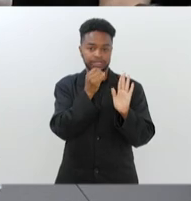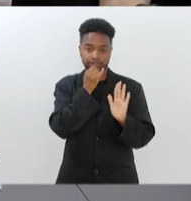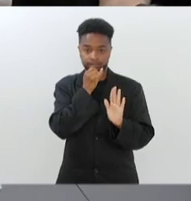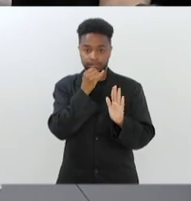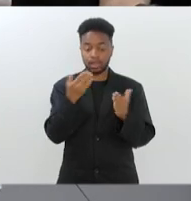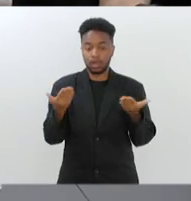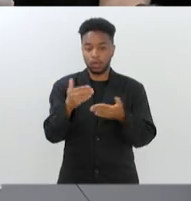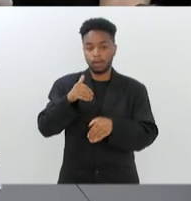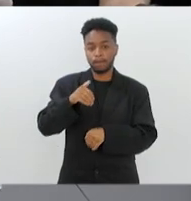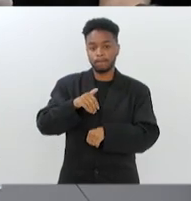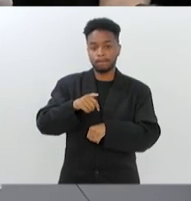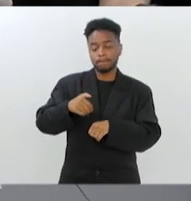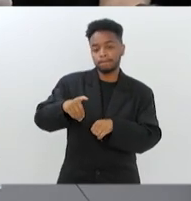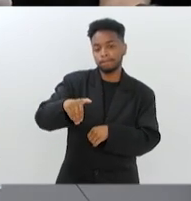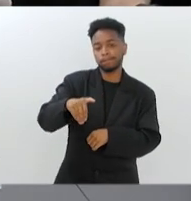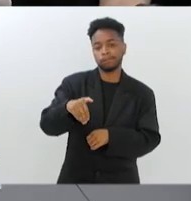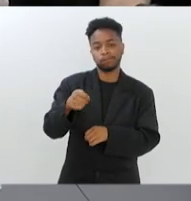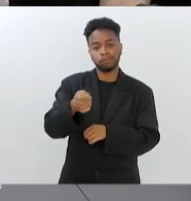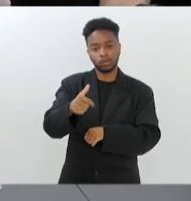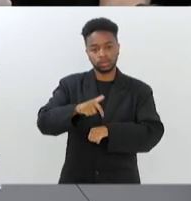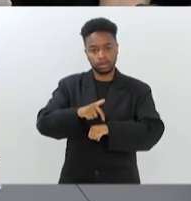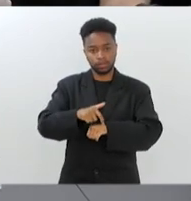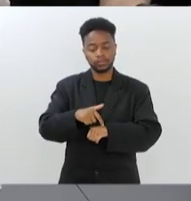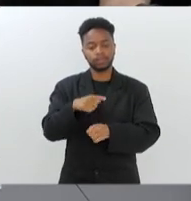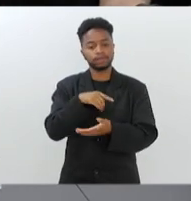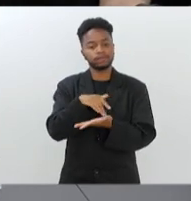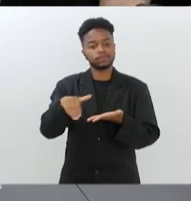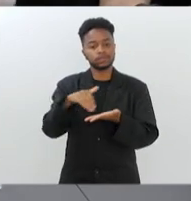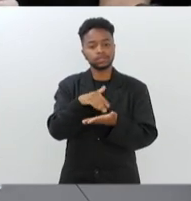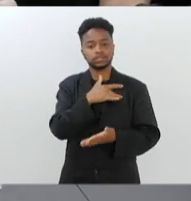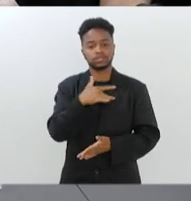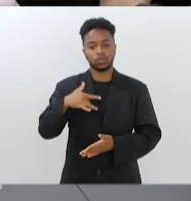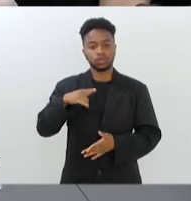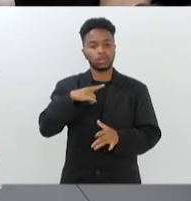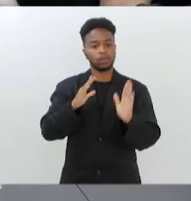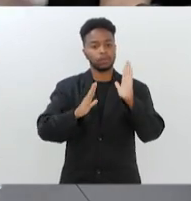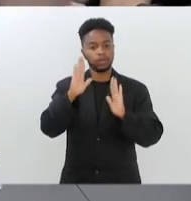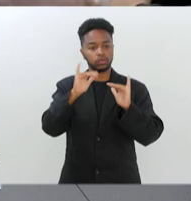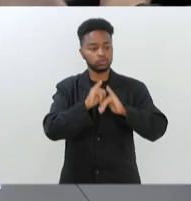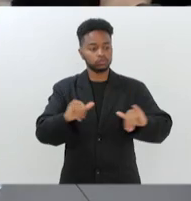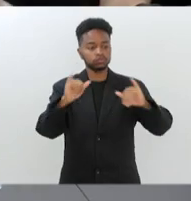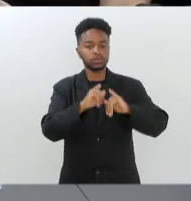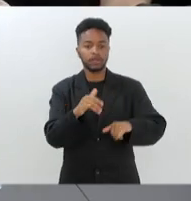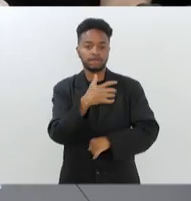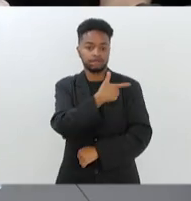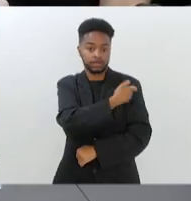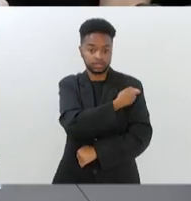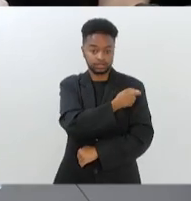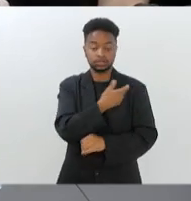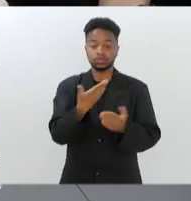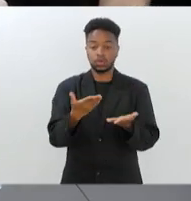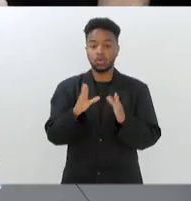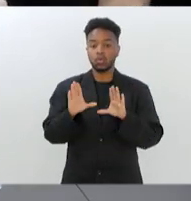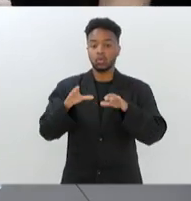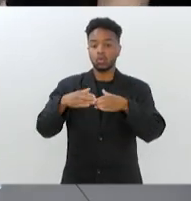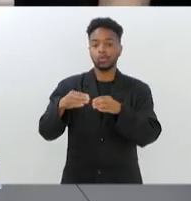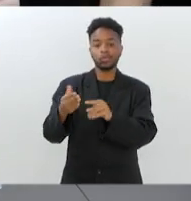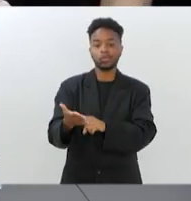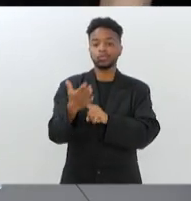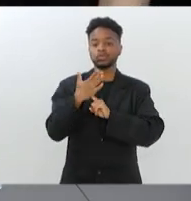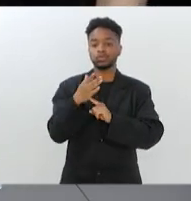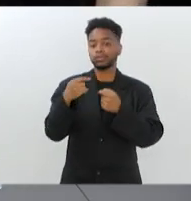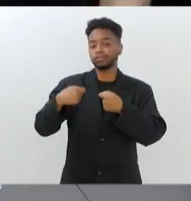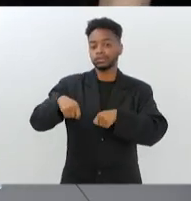recentemente nós fizemos junto à secretaria de saúde uma campanha de vacinação então eles nos apresentaram que a demanda partia da